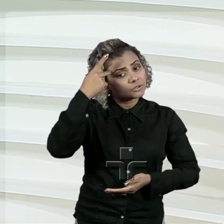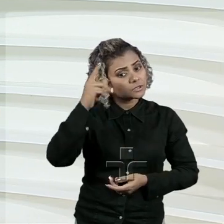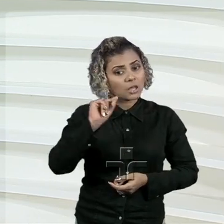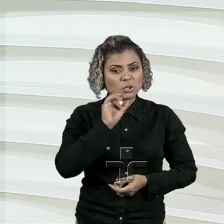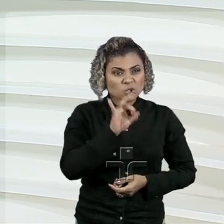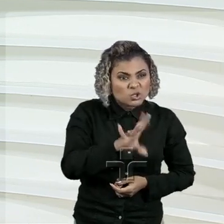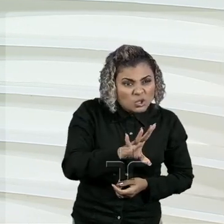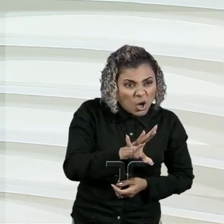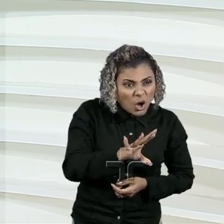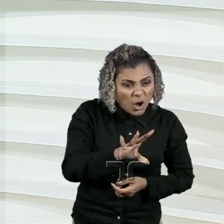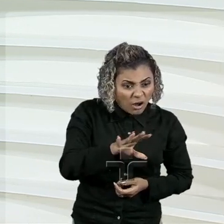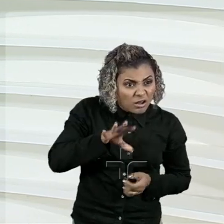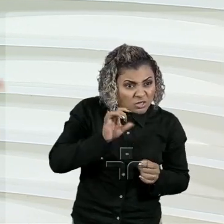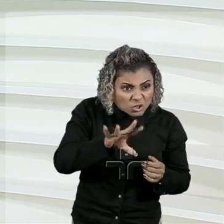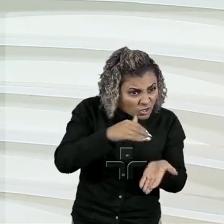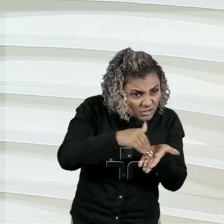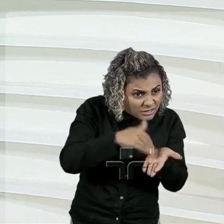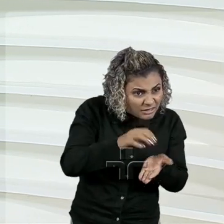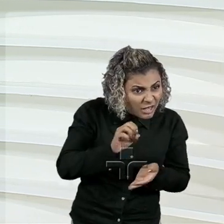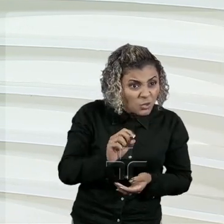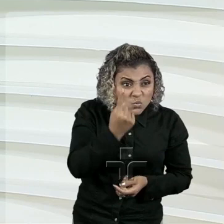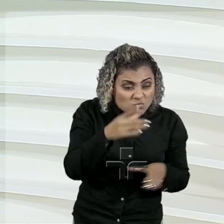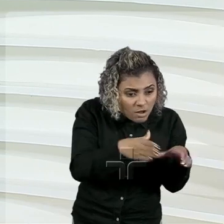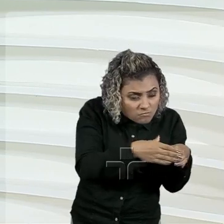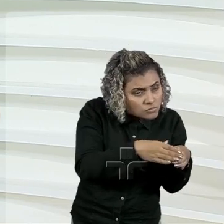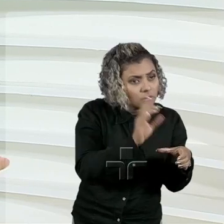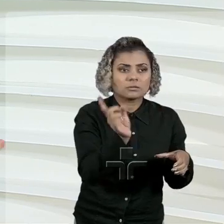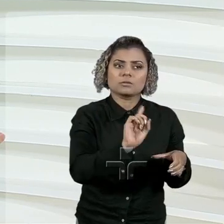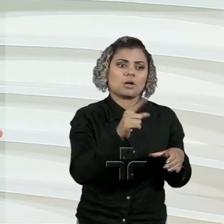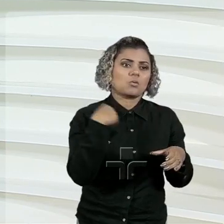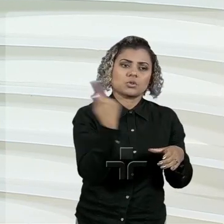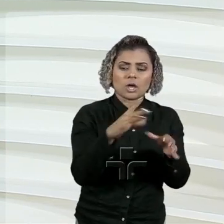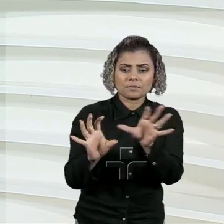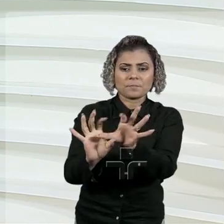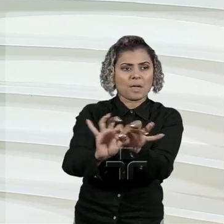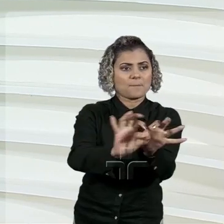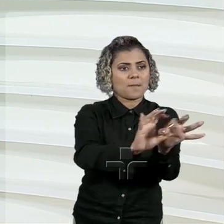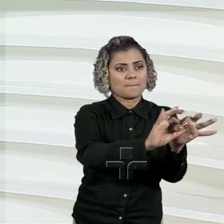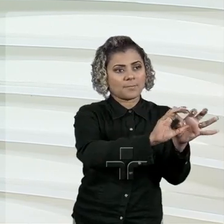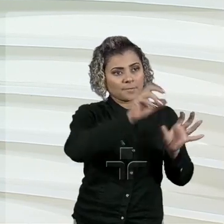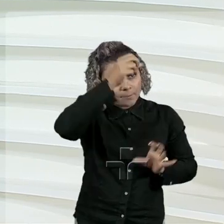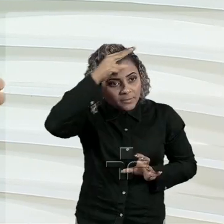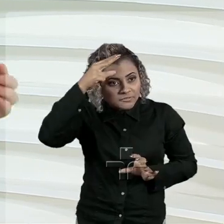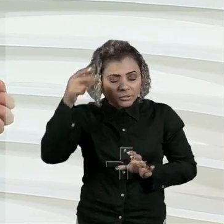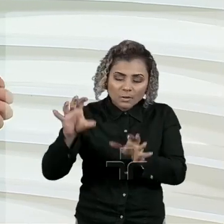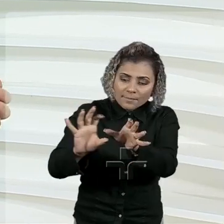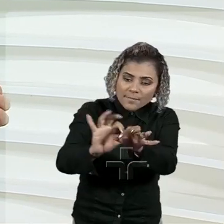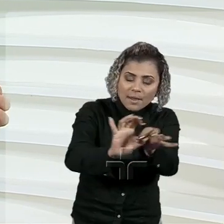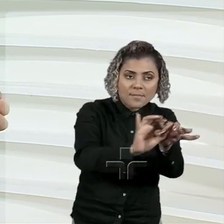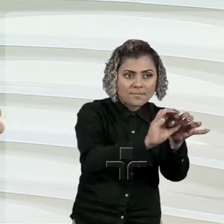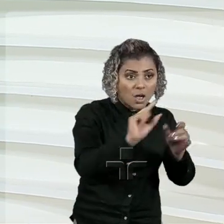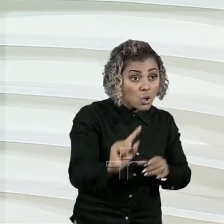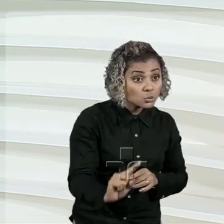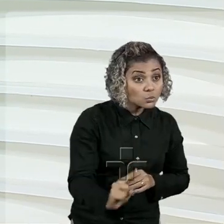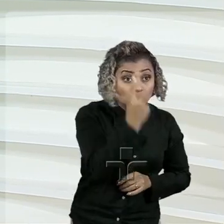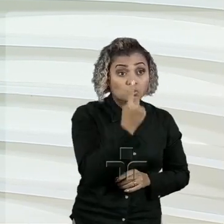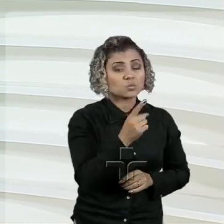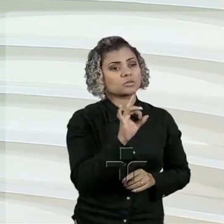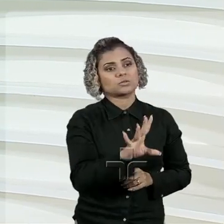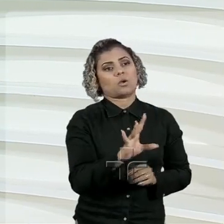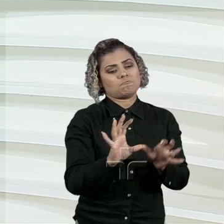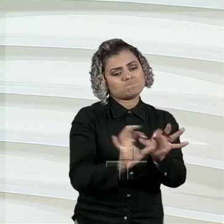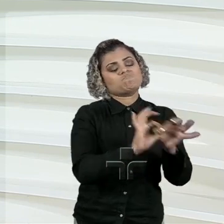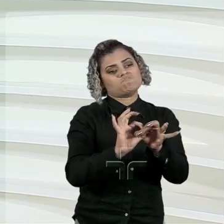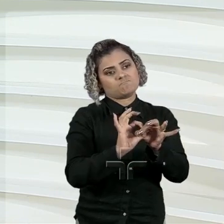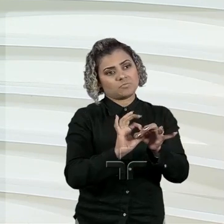rede somente. A gente precisa estar junto com os municípios. Não dá para ser uma coisa separada. Então, a gente tem